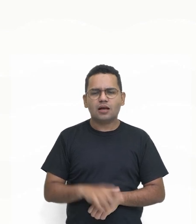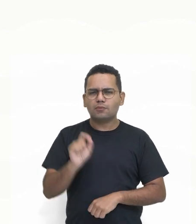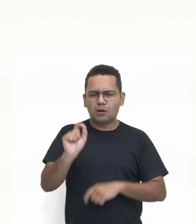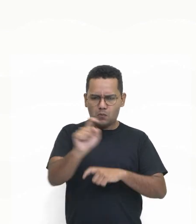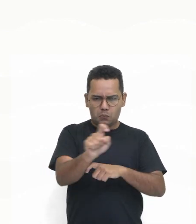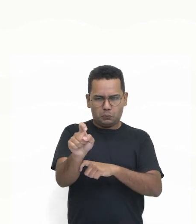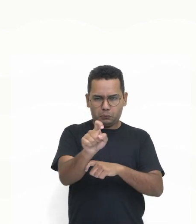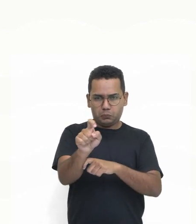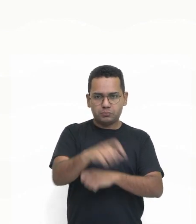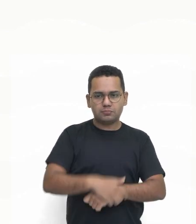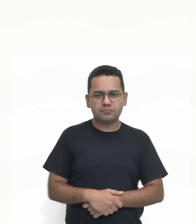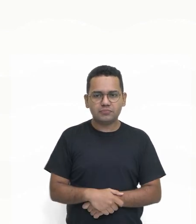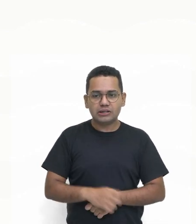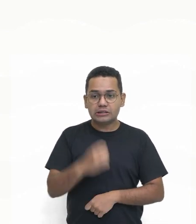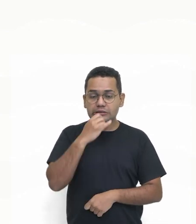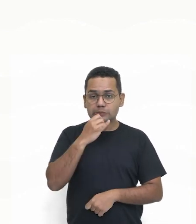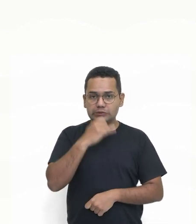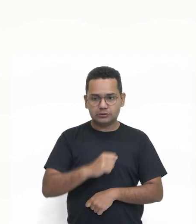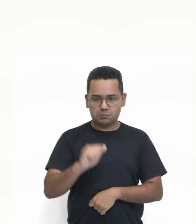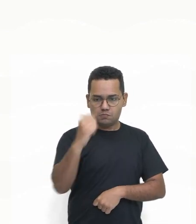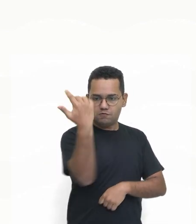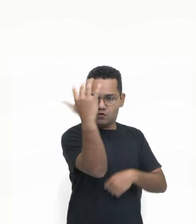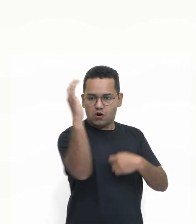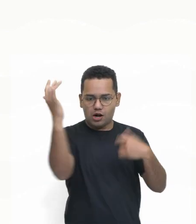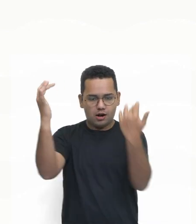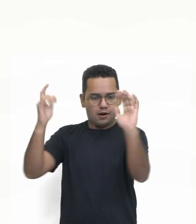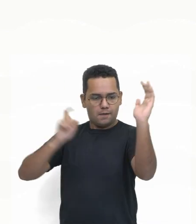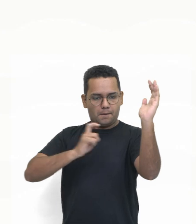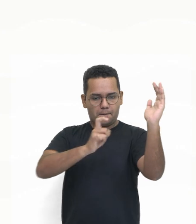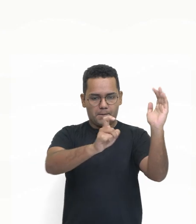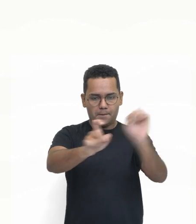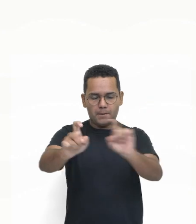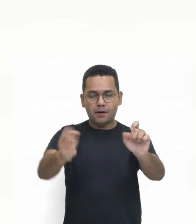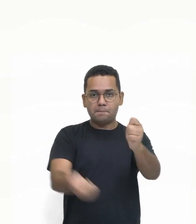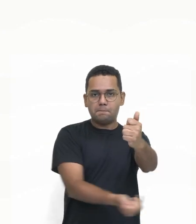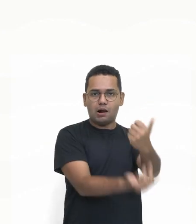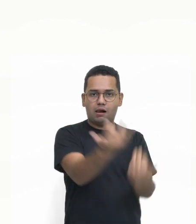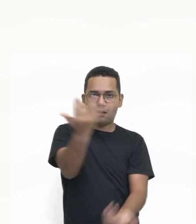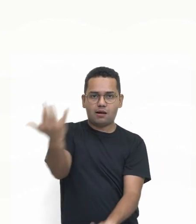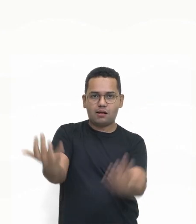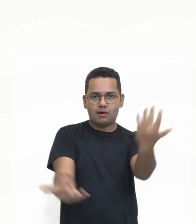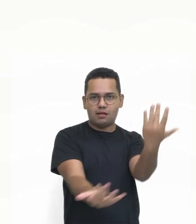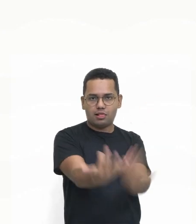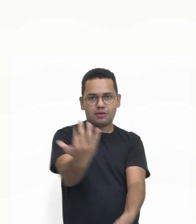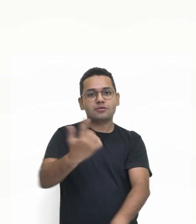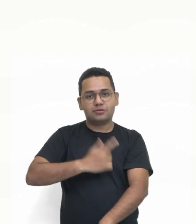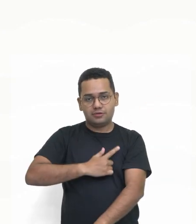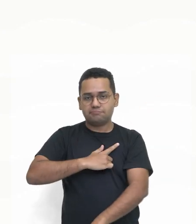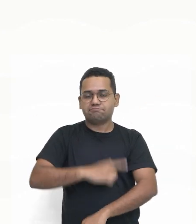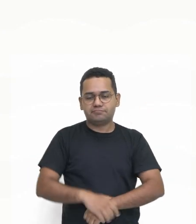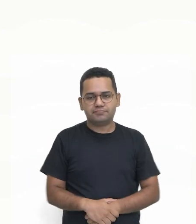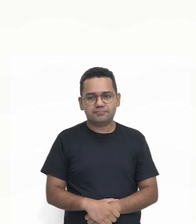e uma vez ele jogado nas florestas, ele queimava aquelas florestas. Então, como os